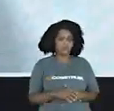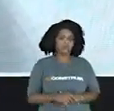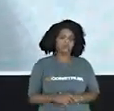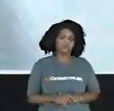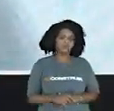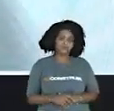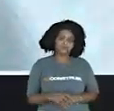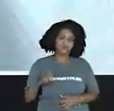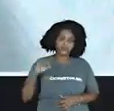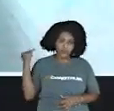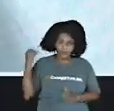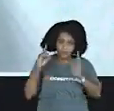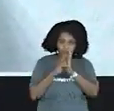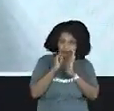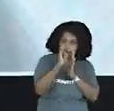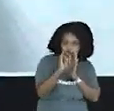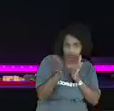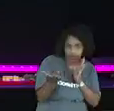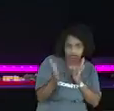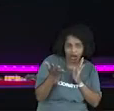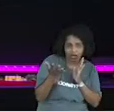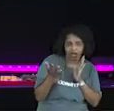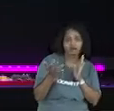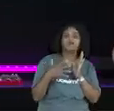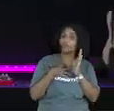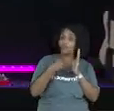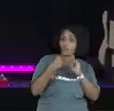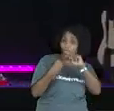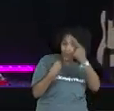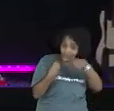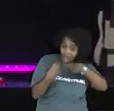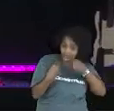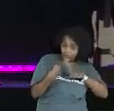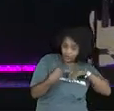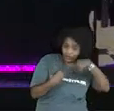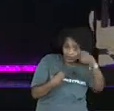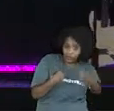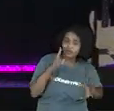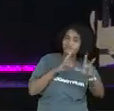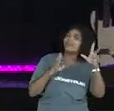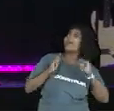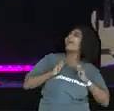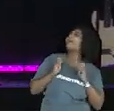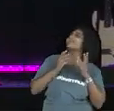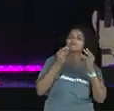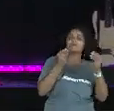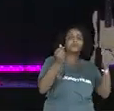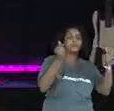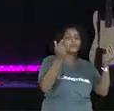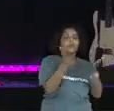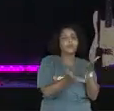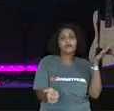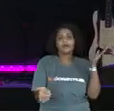e foi dado o aviso em Deuteronômio não foi uma geração só depois quando eles começaram a usufruir da prosperidade da terra ele se